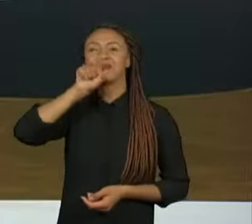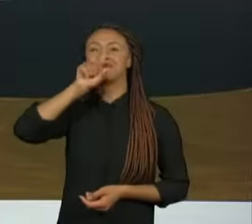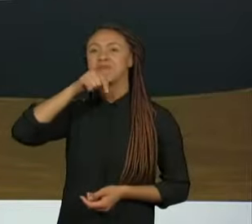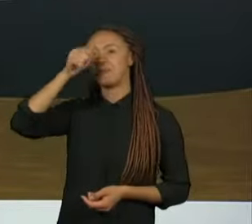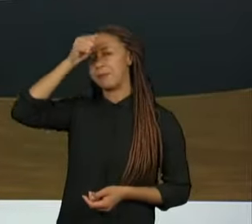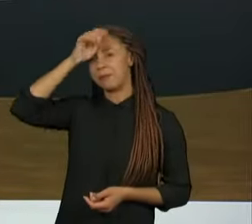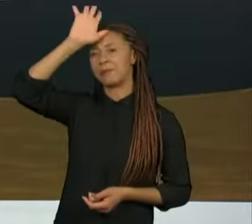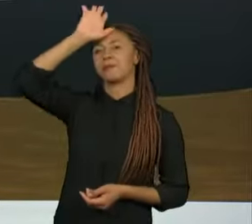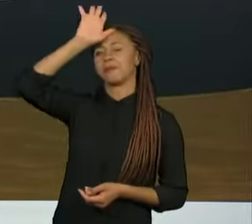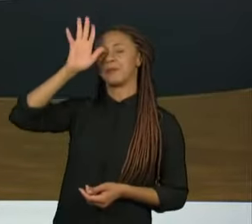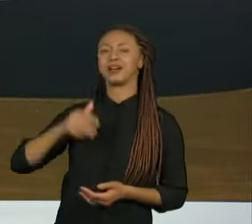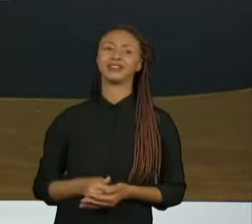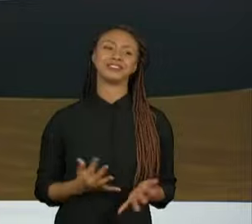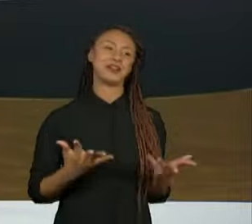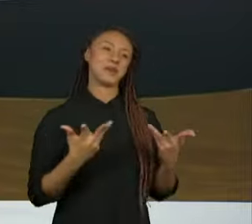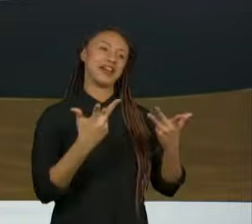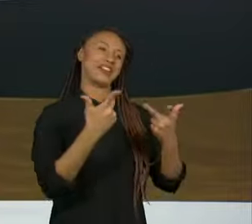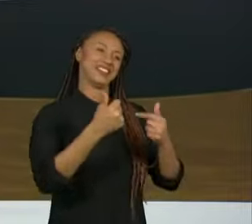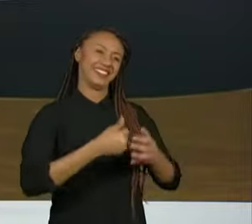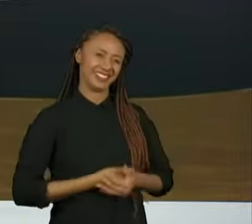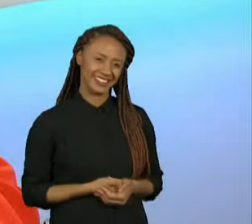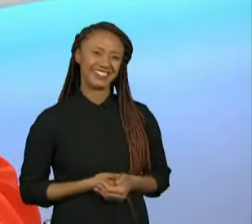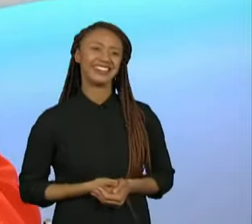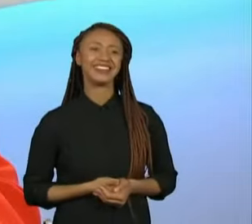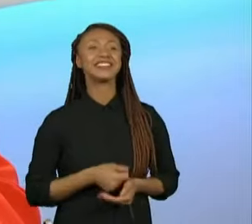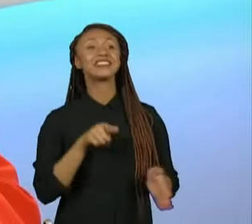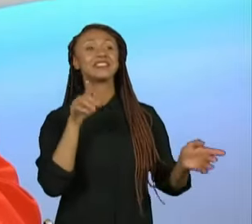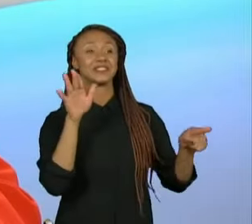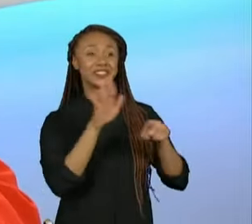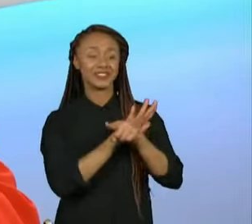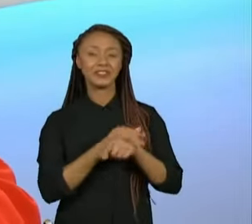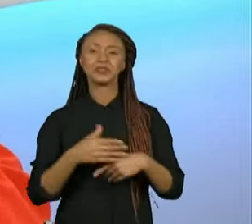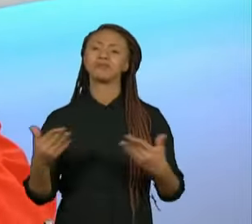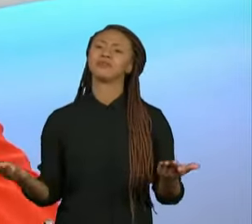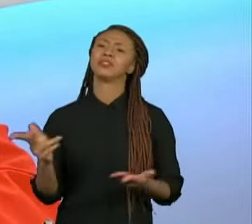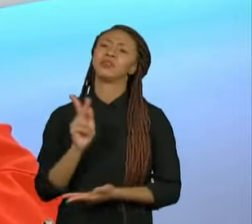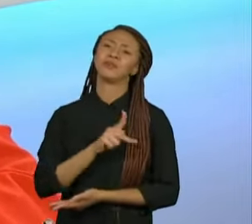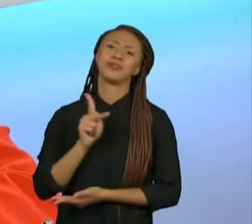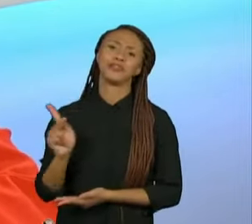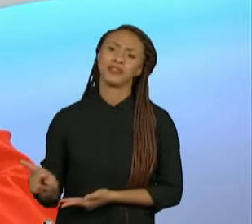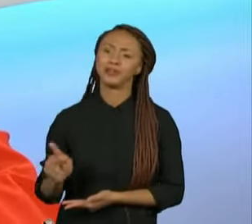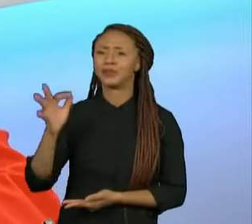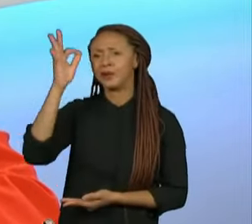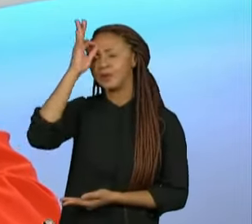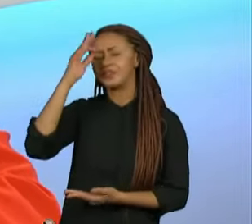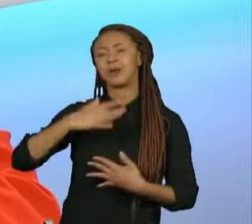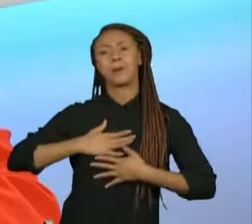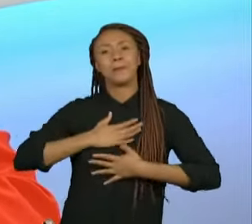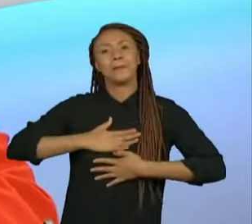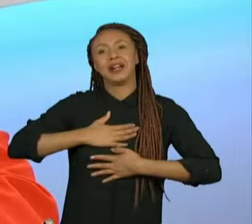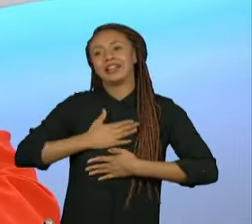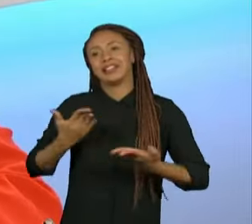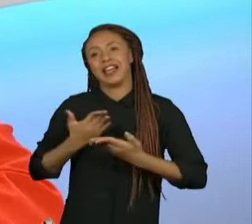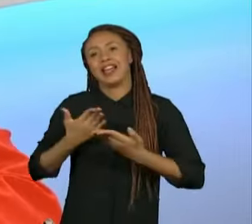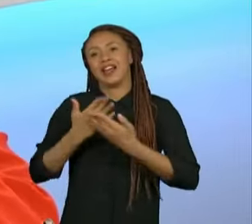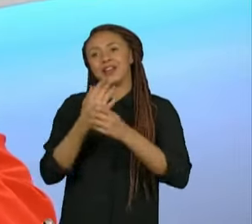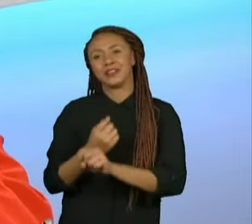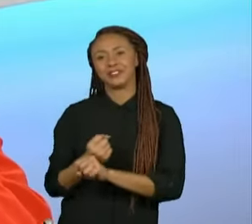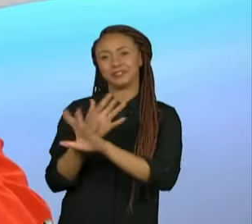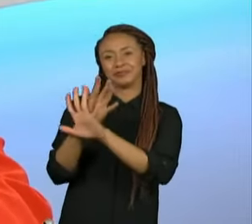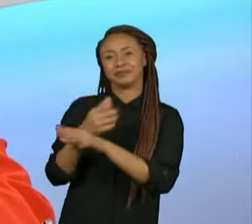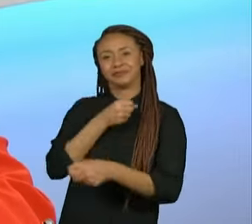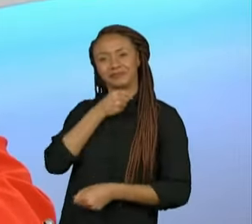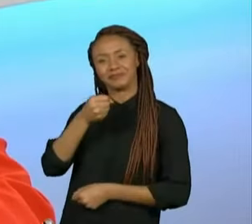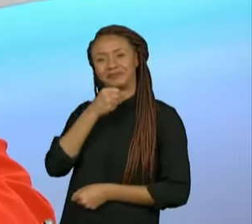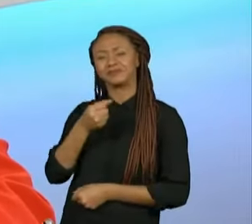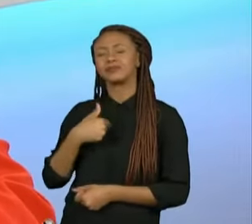Maravilhoso. Ana Cristina, por favor, sua pergunta agora. Professora Conceição, prazer estar aqui com a senhora. entrevistando a senhora.